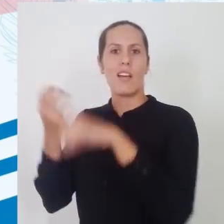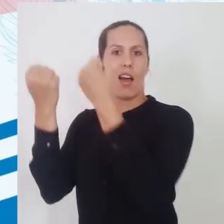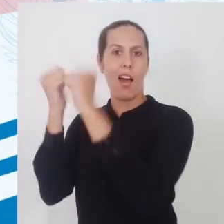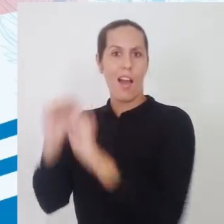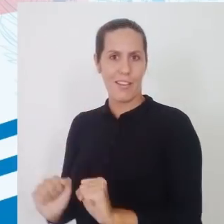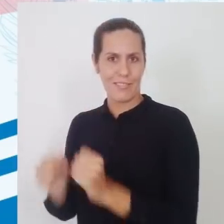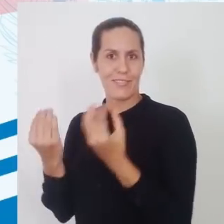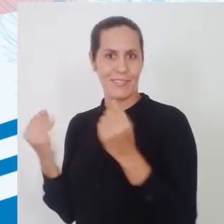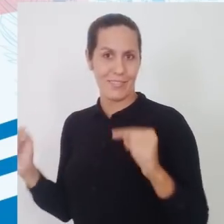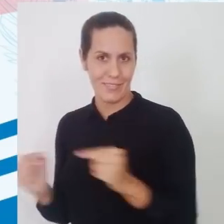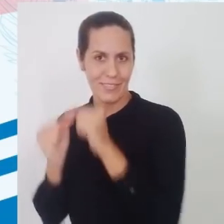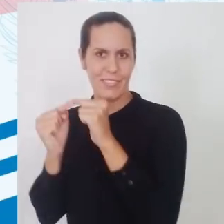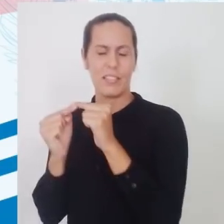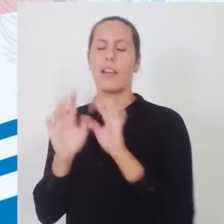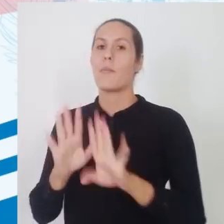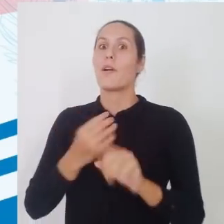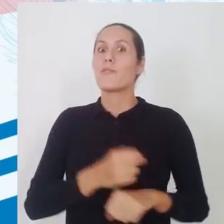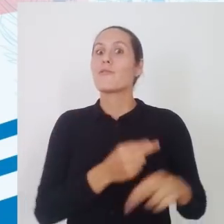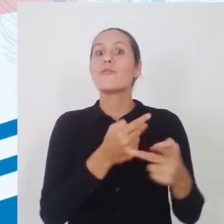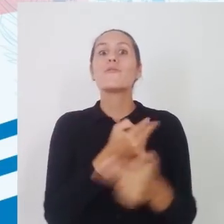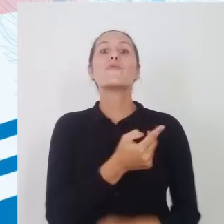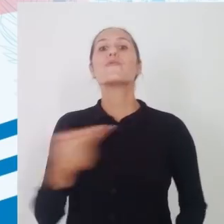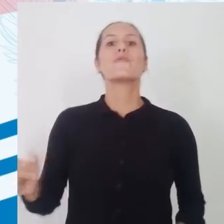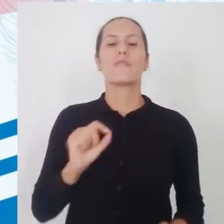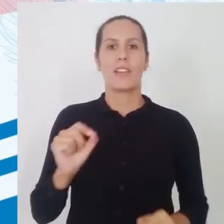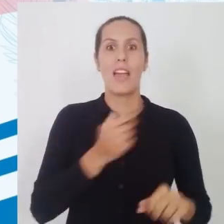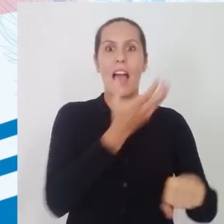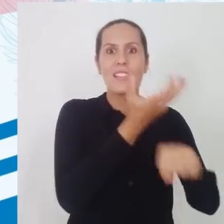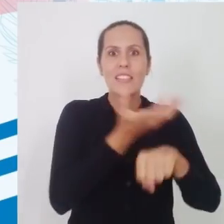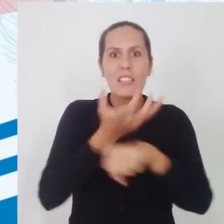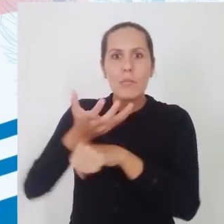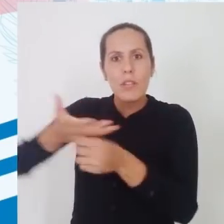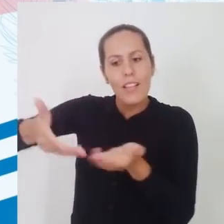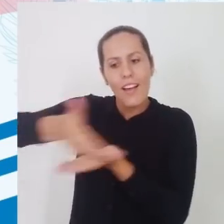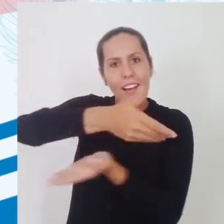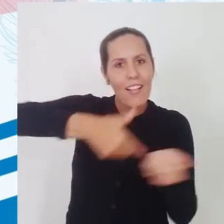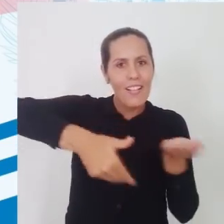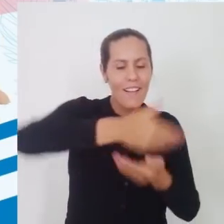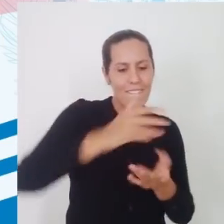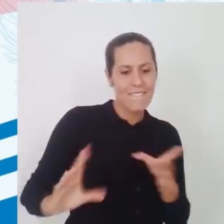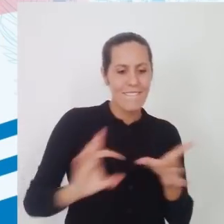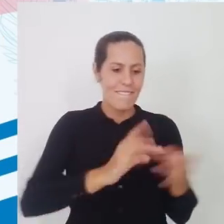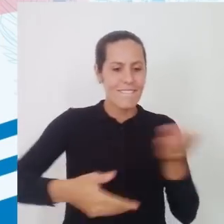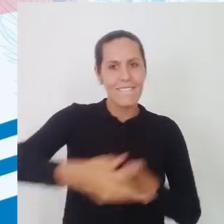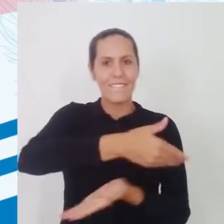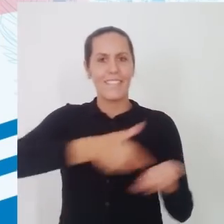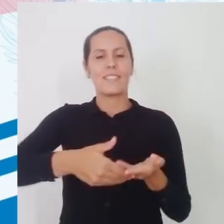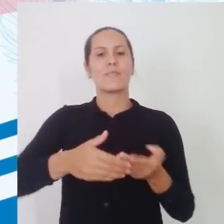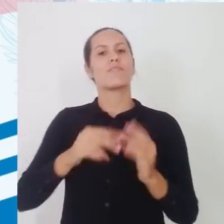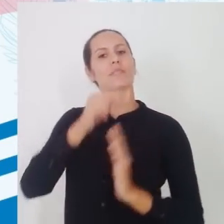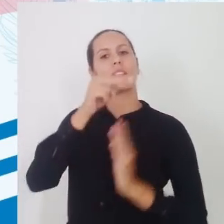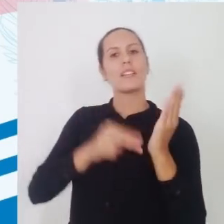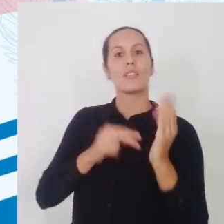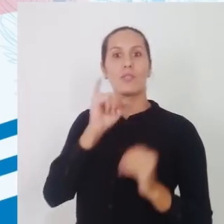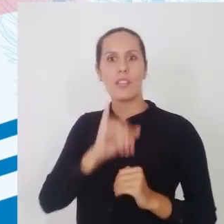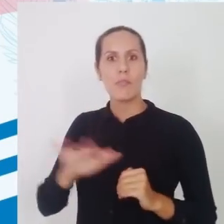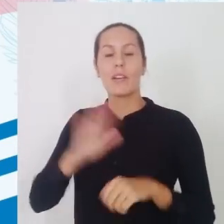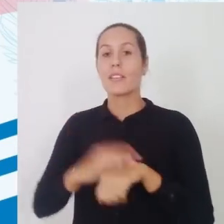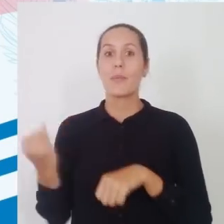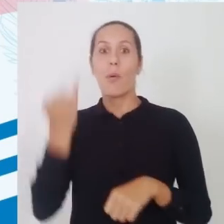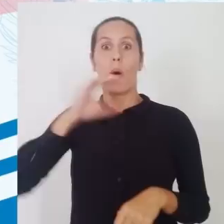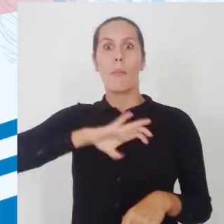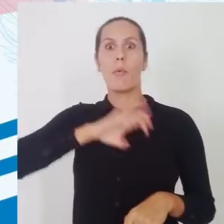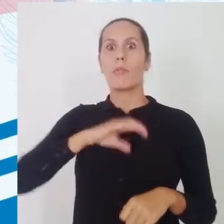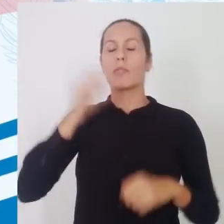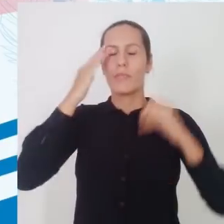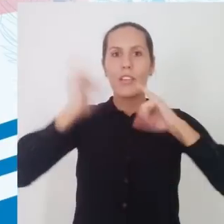As disciplinas, elas conversam entre si e leitura de imagens é super importante para a aula de língua portuguesa. Vocês não têm noção. Eu vou